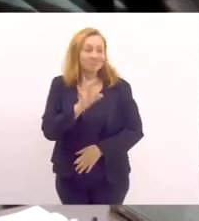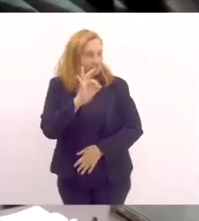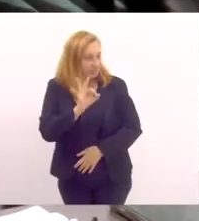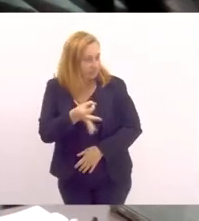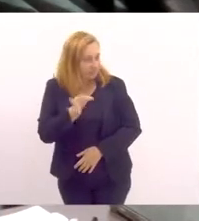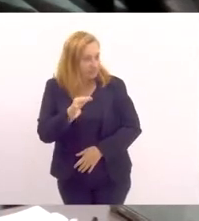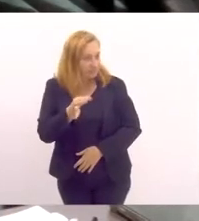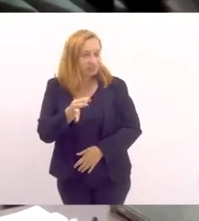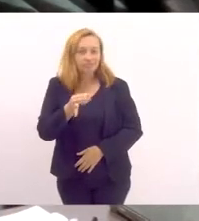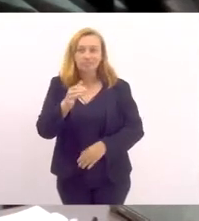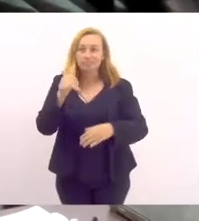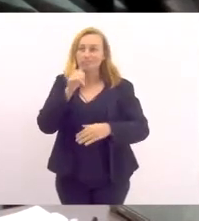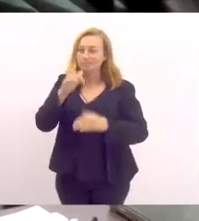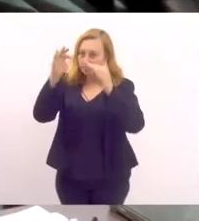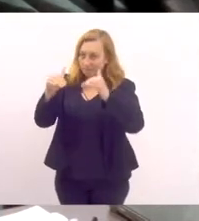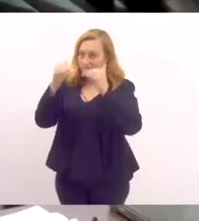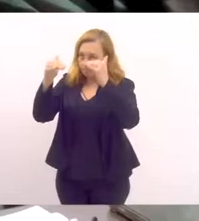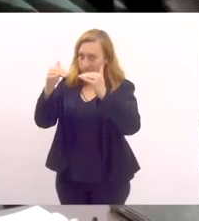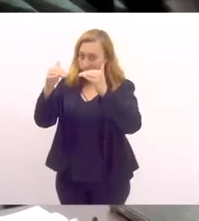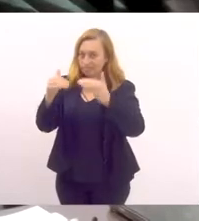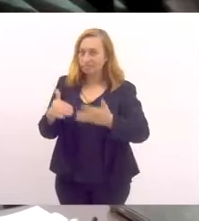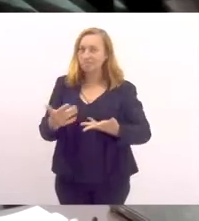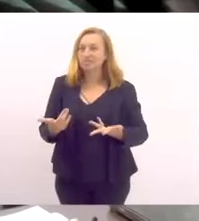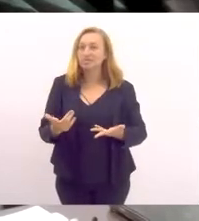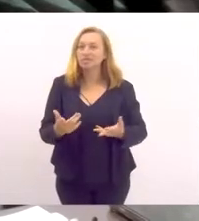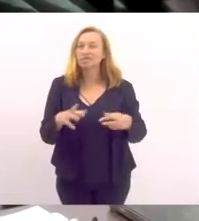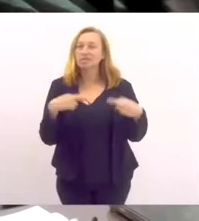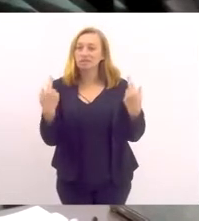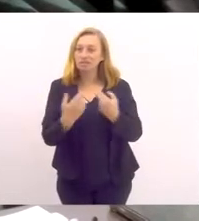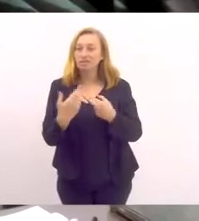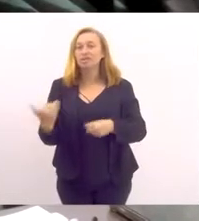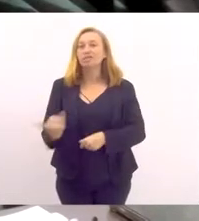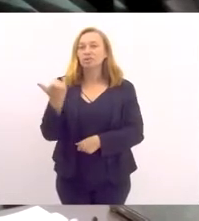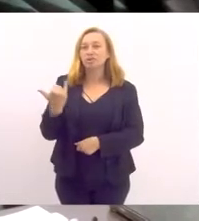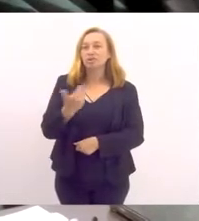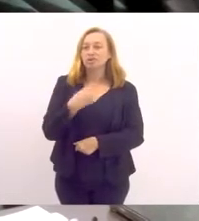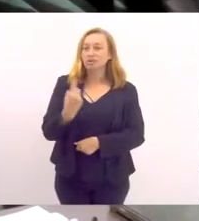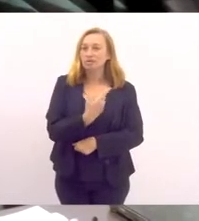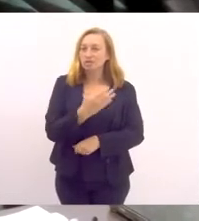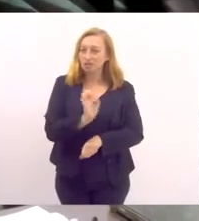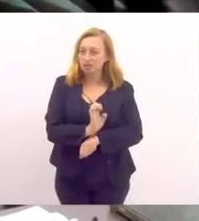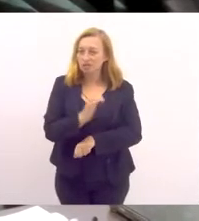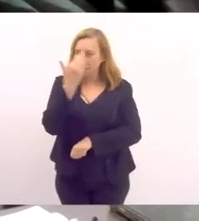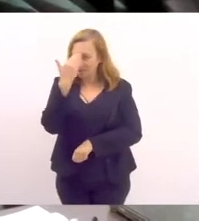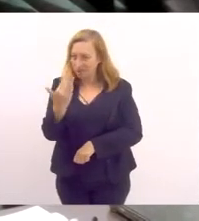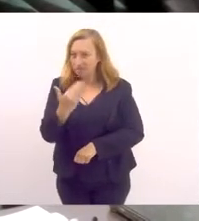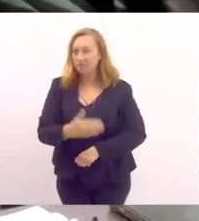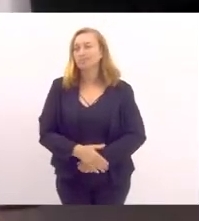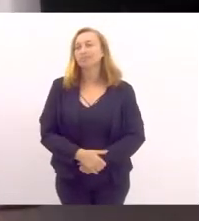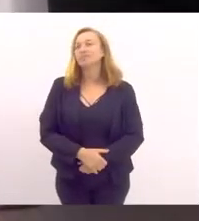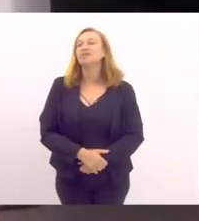sinceramente Vossa Excelência por ter designado essa audiência tão importante para o nosso Estado. Muito obrigado.